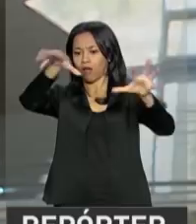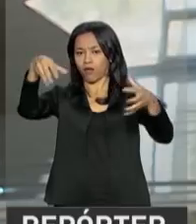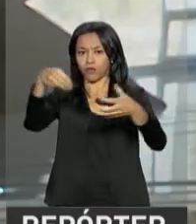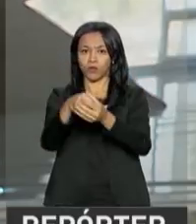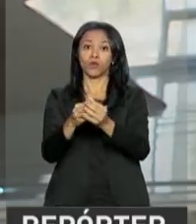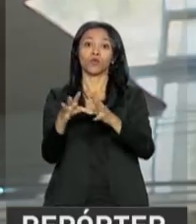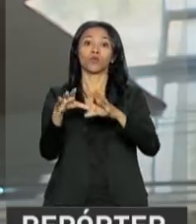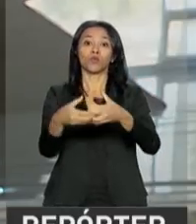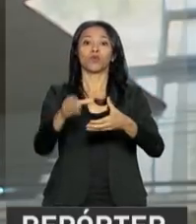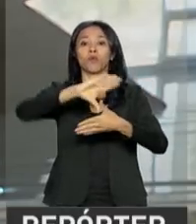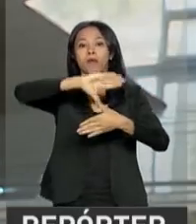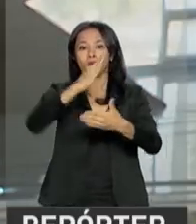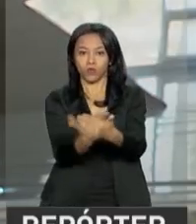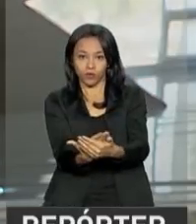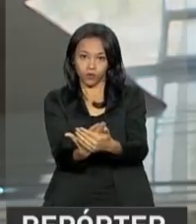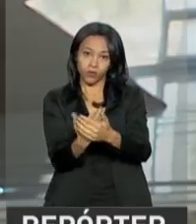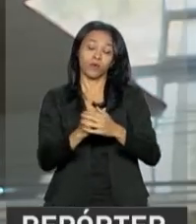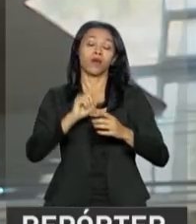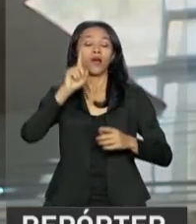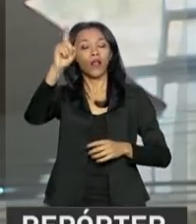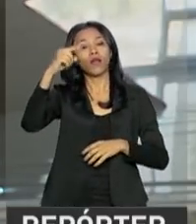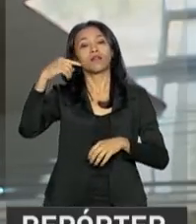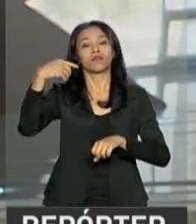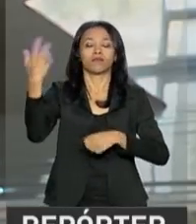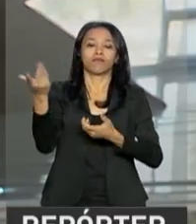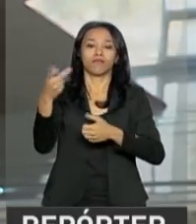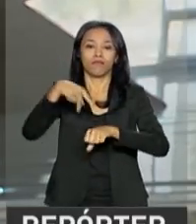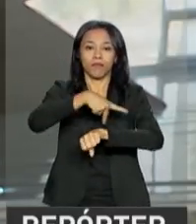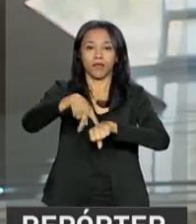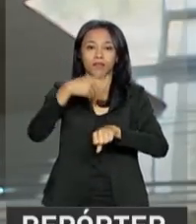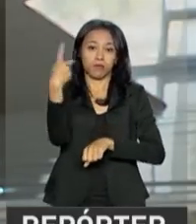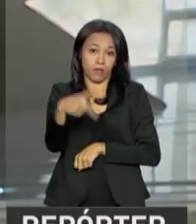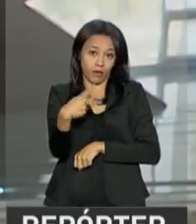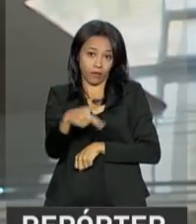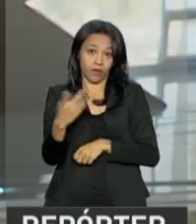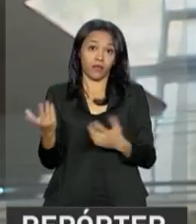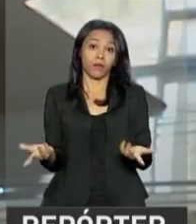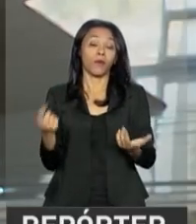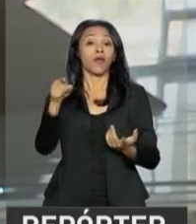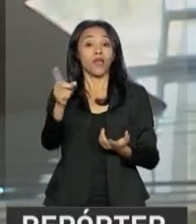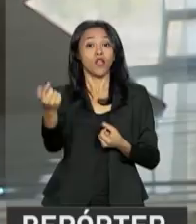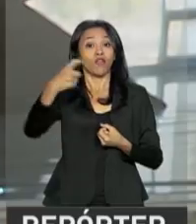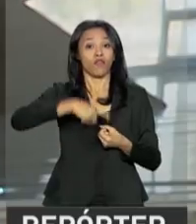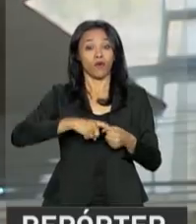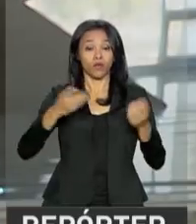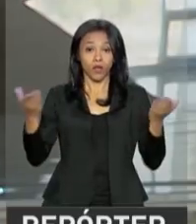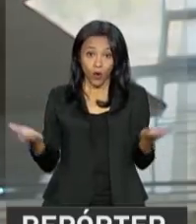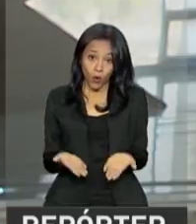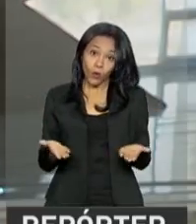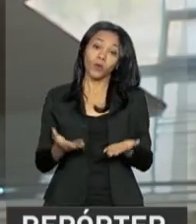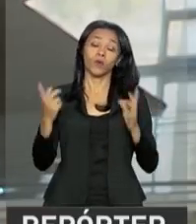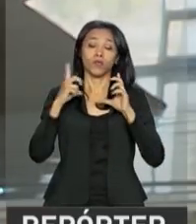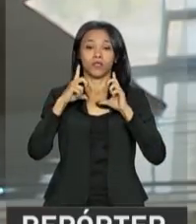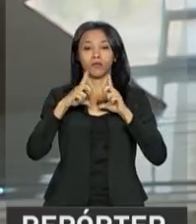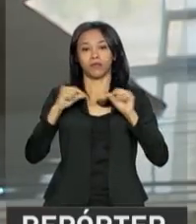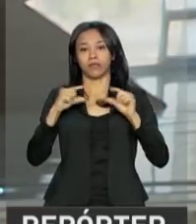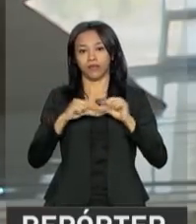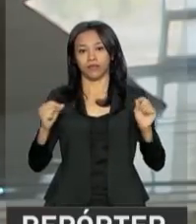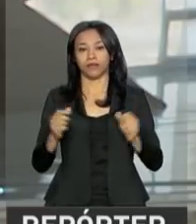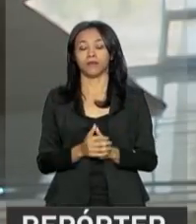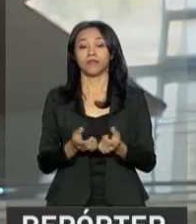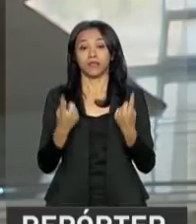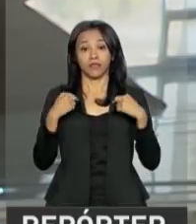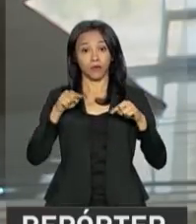centro de convenções da conmebol em assunção a previsão é de que o presidente retorne ainda hoje para brasília o